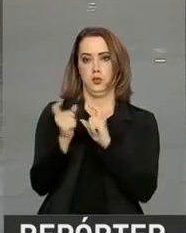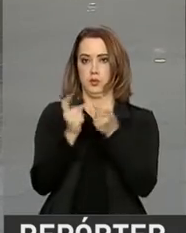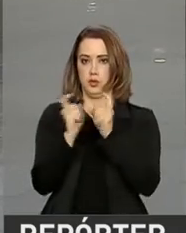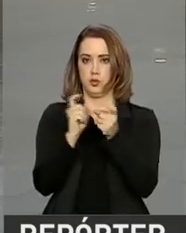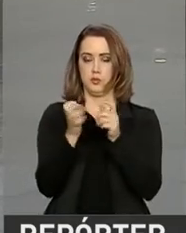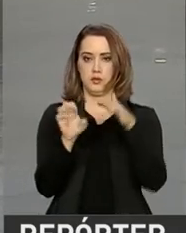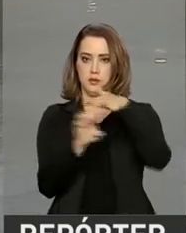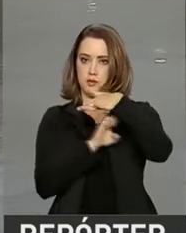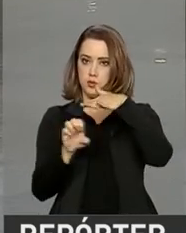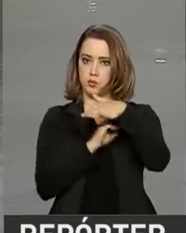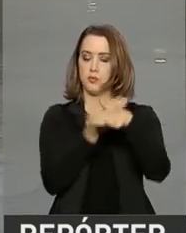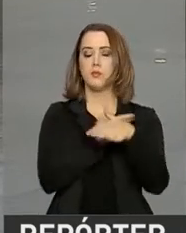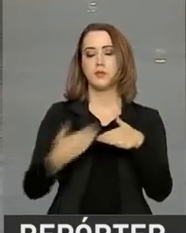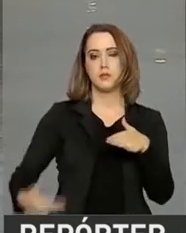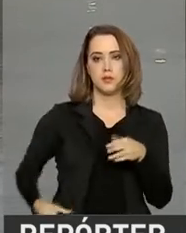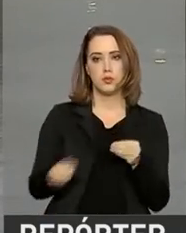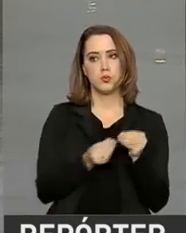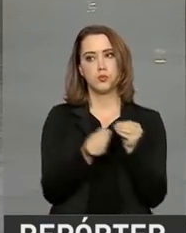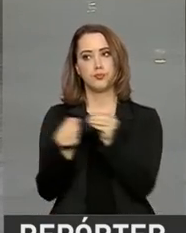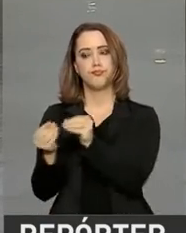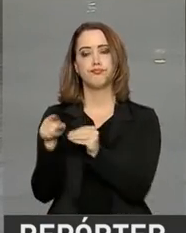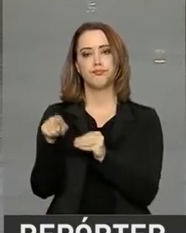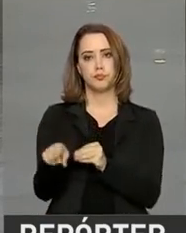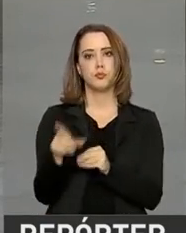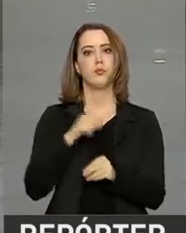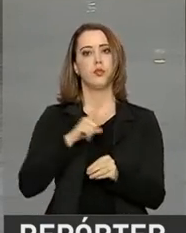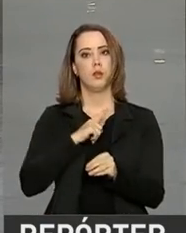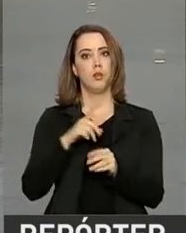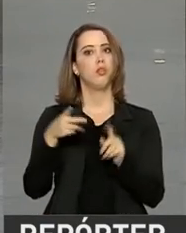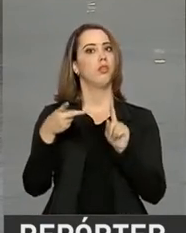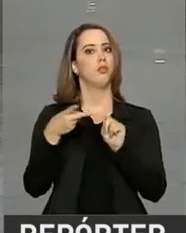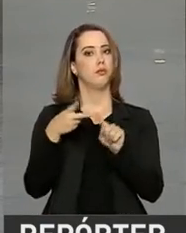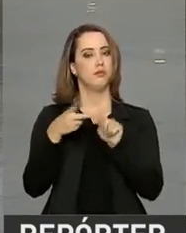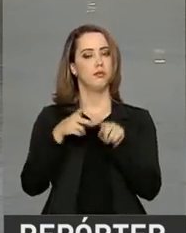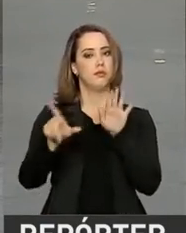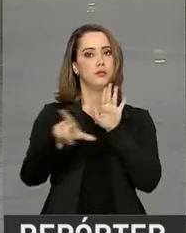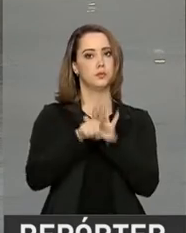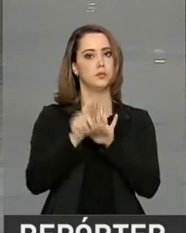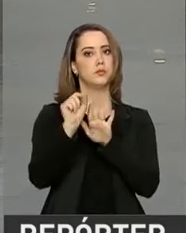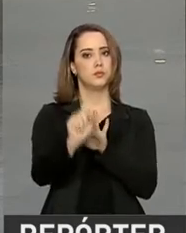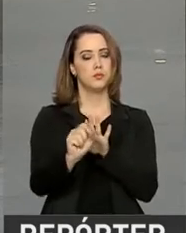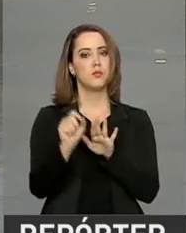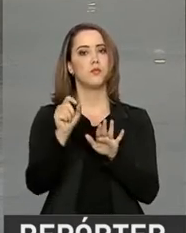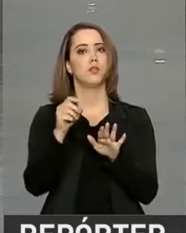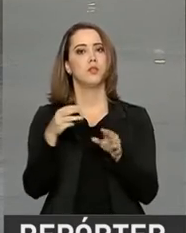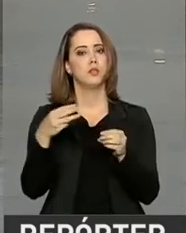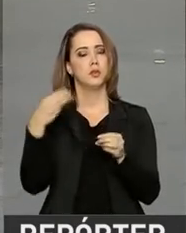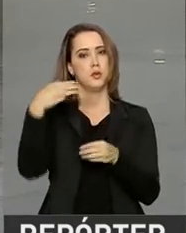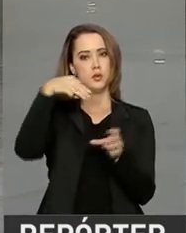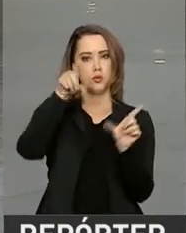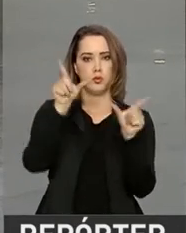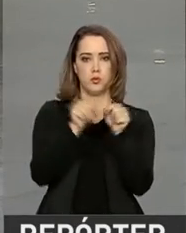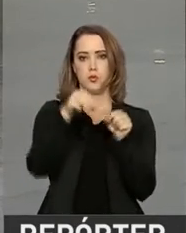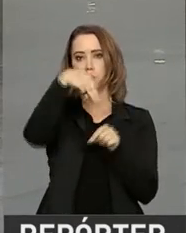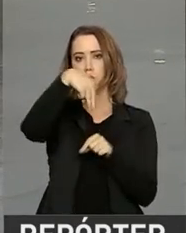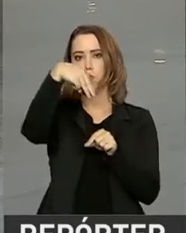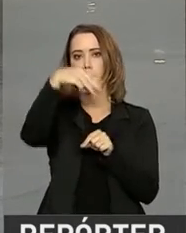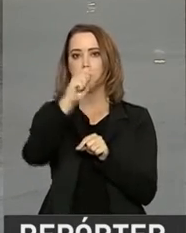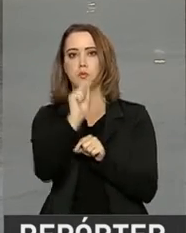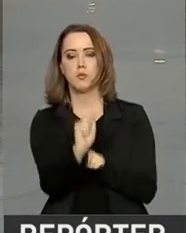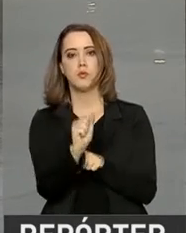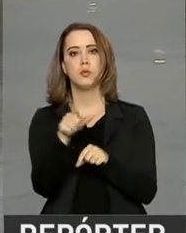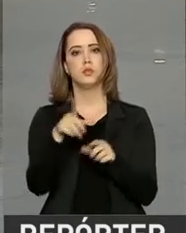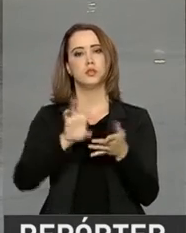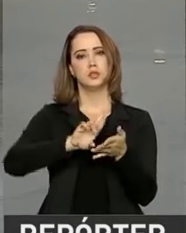área de infraestrutura e o projeto de lei que está em gestação no ministério do meio ambiente para promover uma diferenciação dos